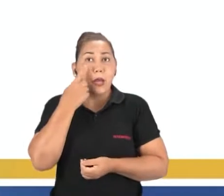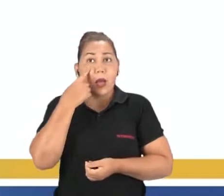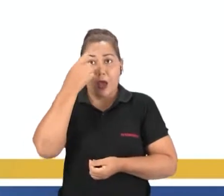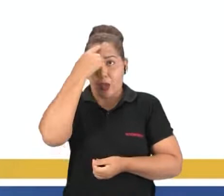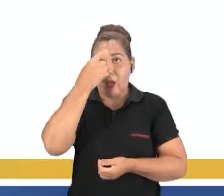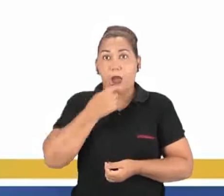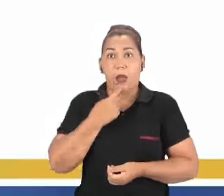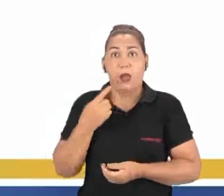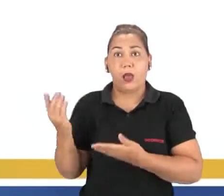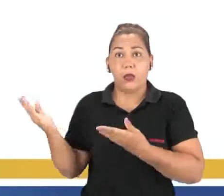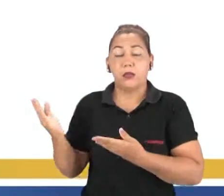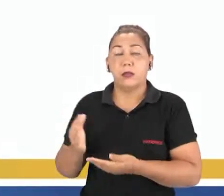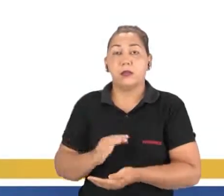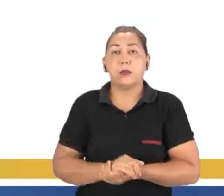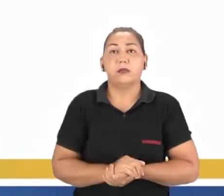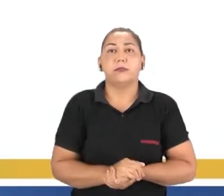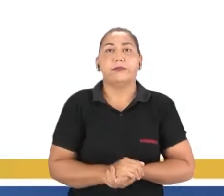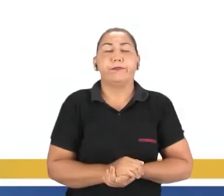imagem da direita.